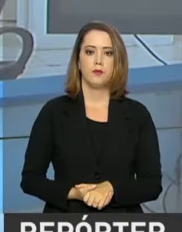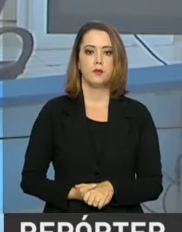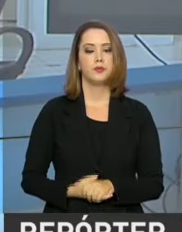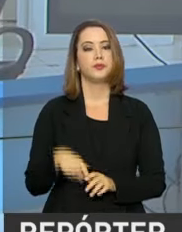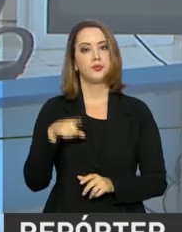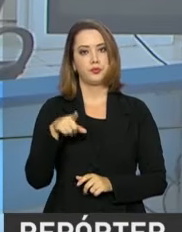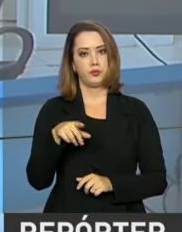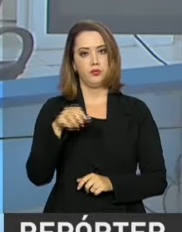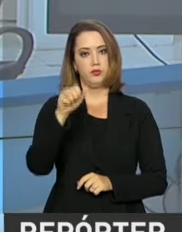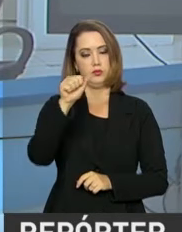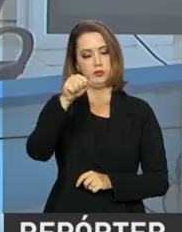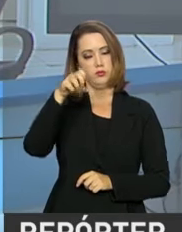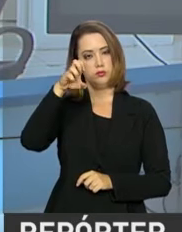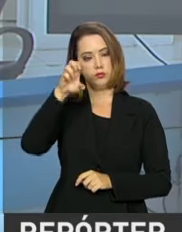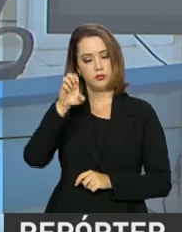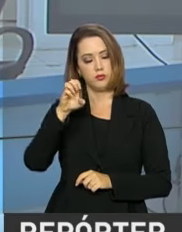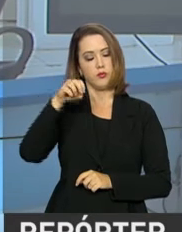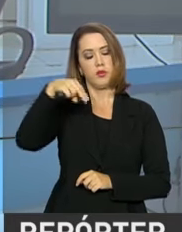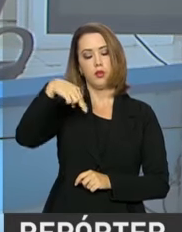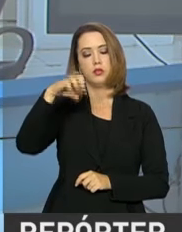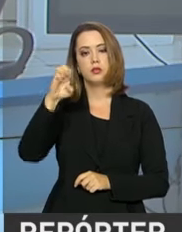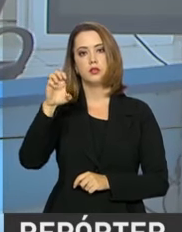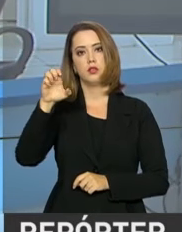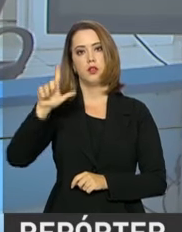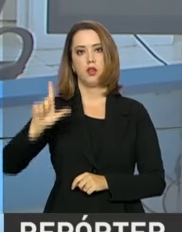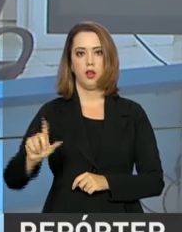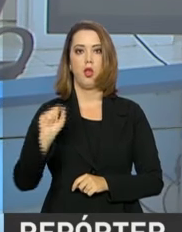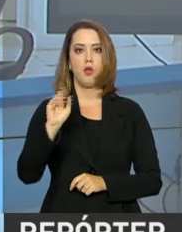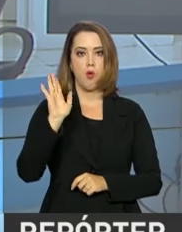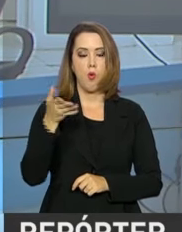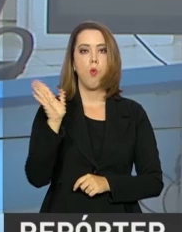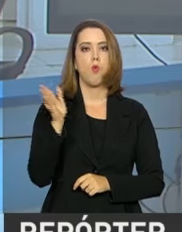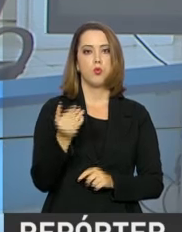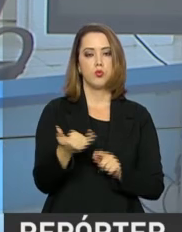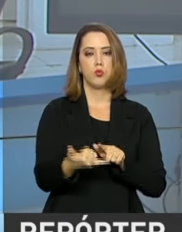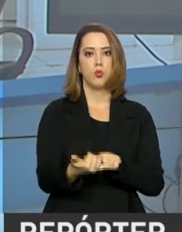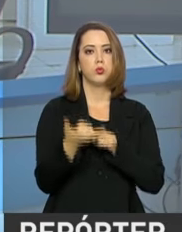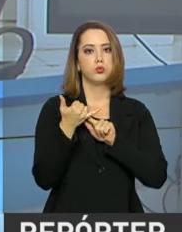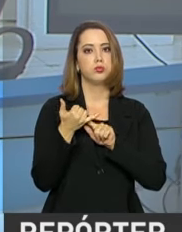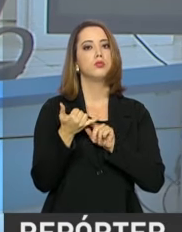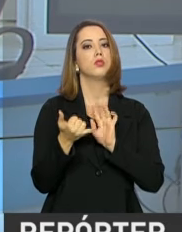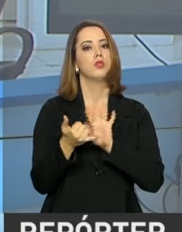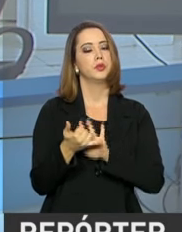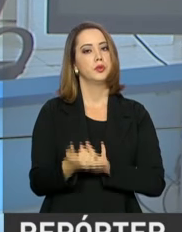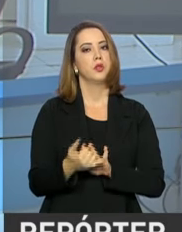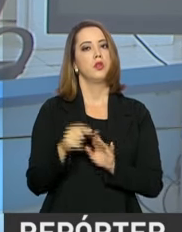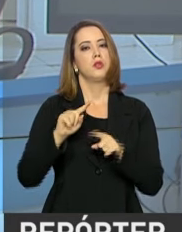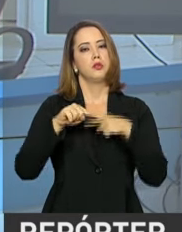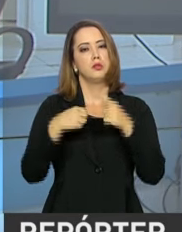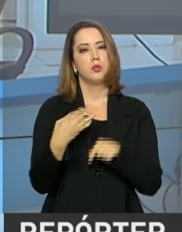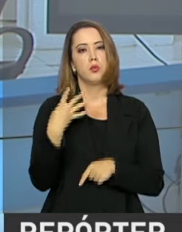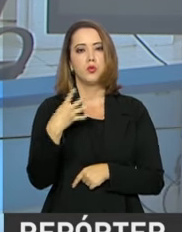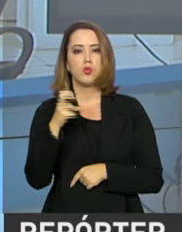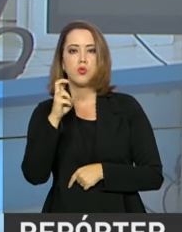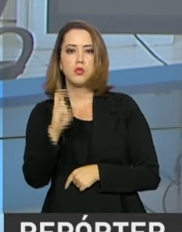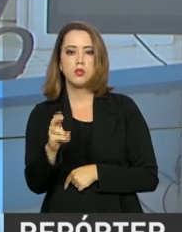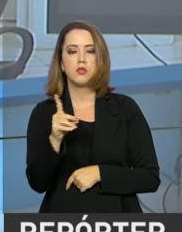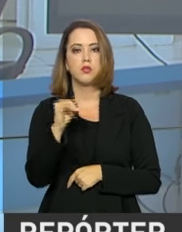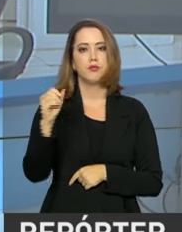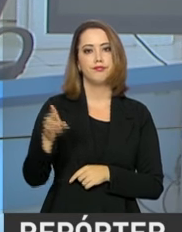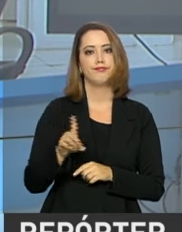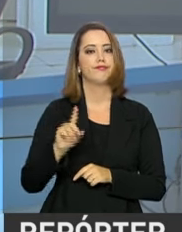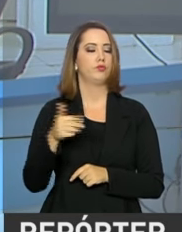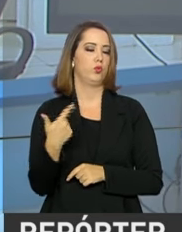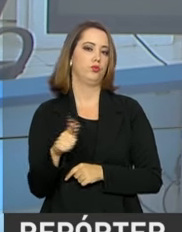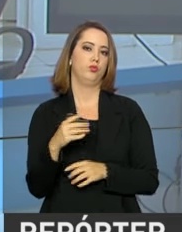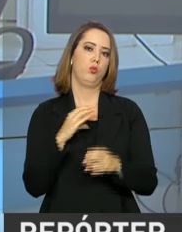A Agência Nacional de Energia Elétrica retomou hoje os serviços de teleatendimento ao consumidor depois de 45 dias de